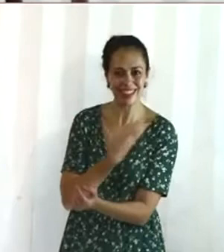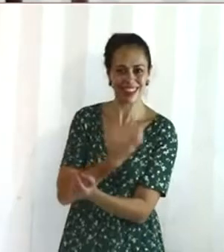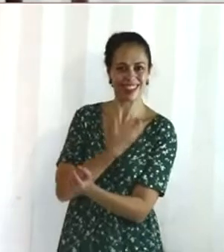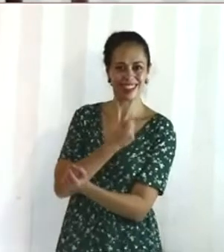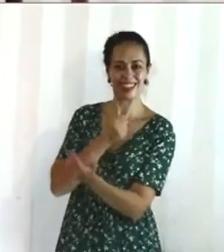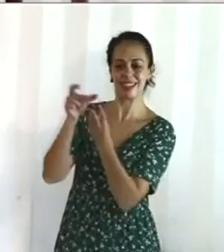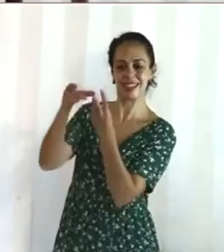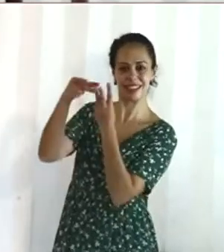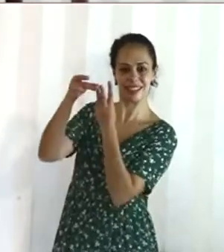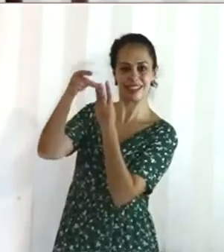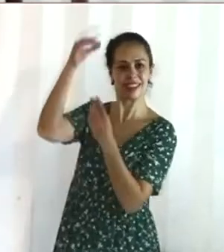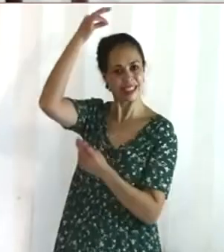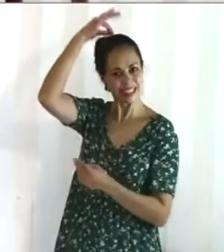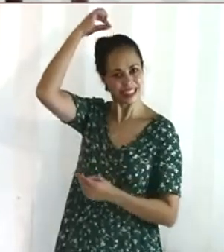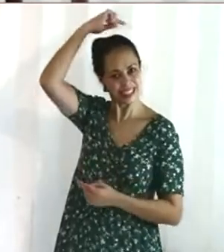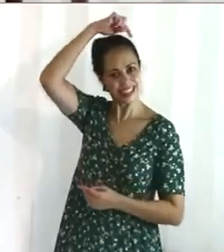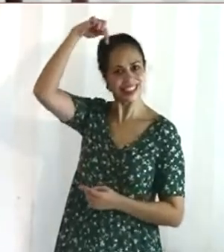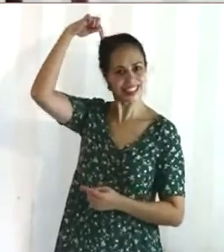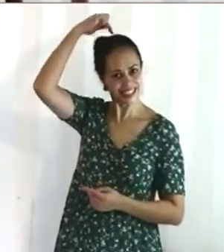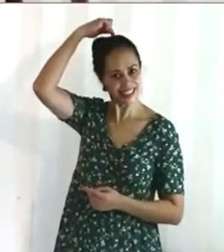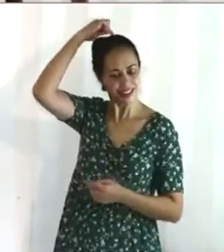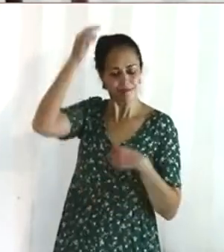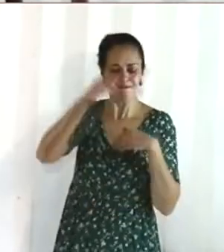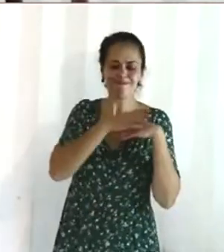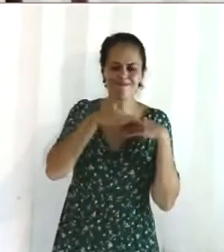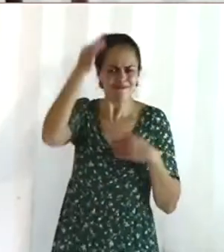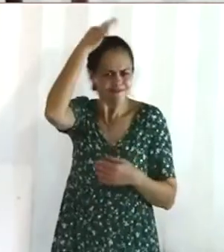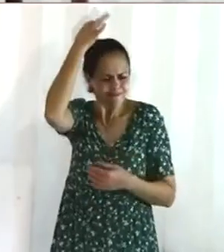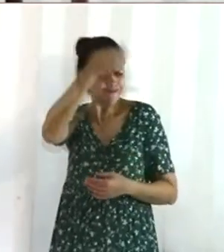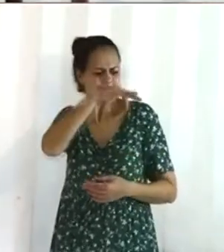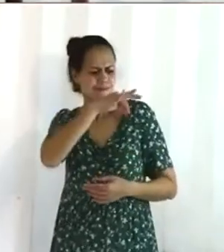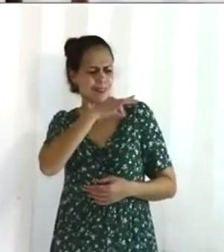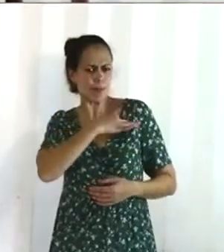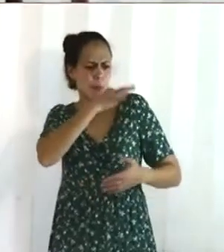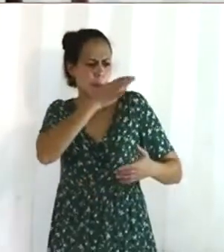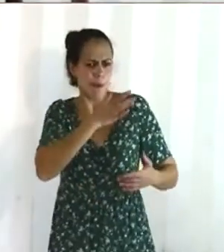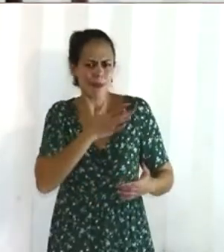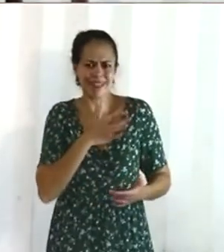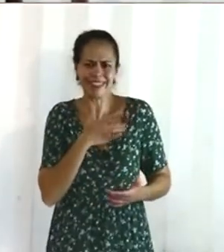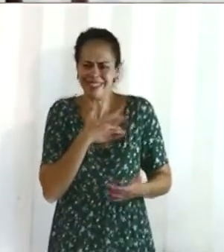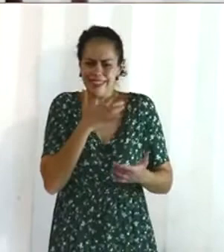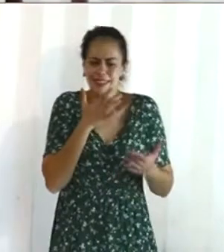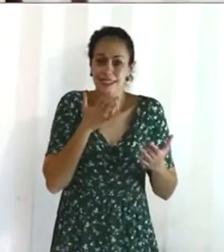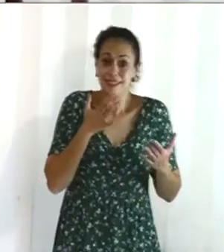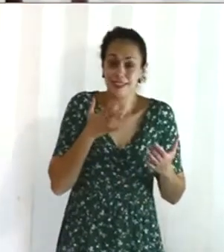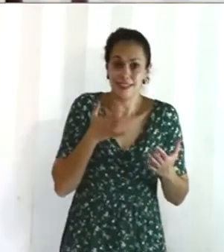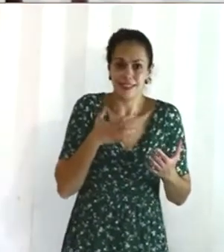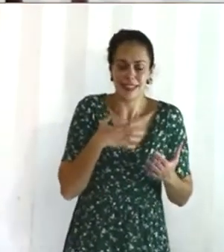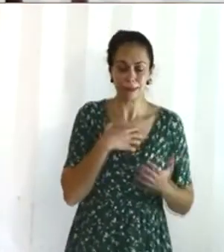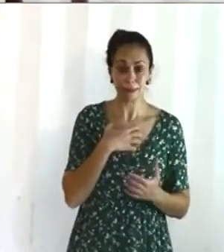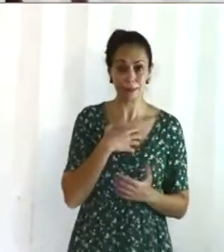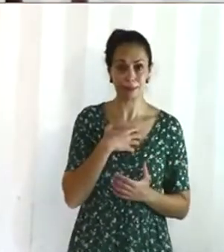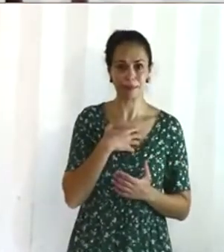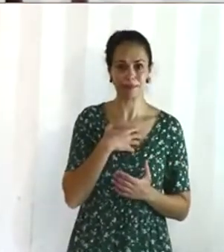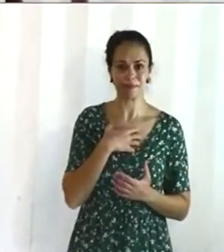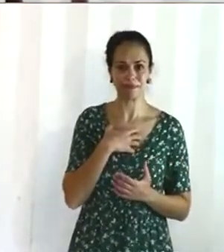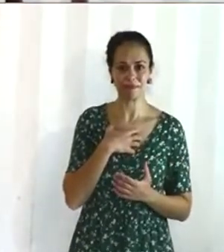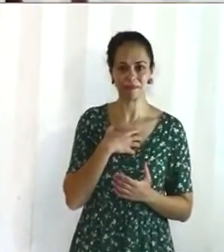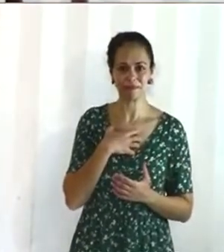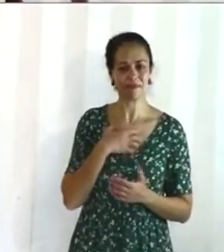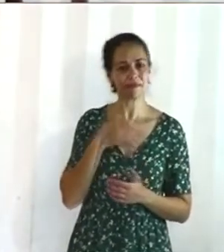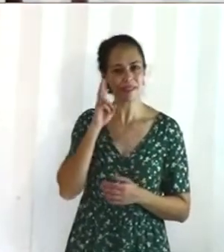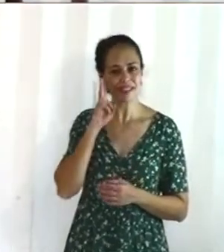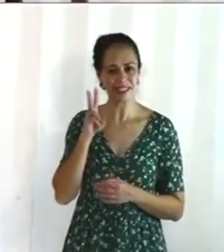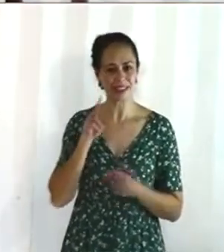aí. É um erro nós pensarmos apenas nesses dois estágios, da criação e